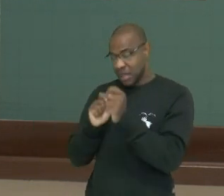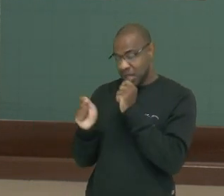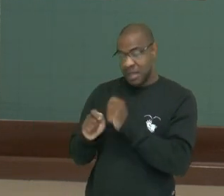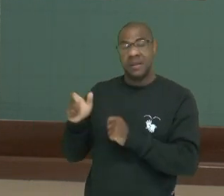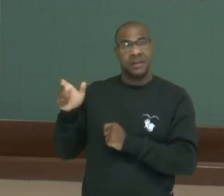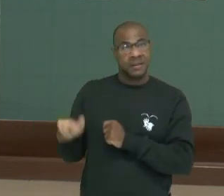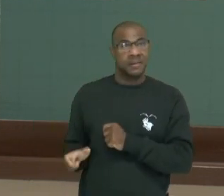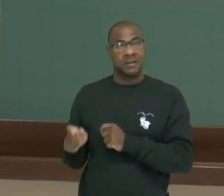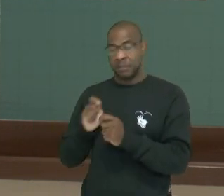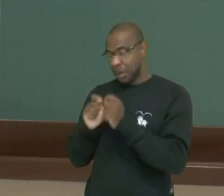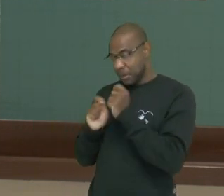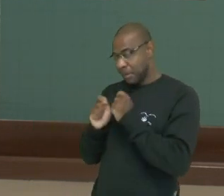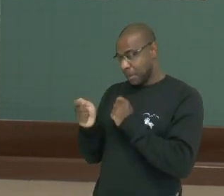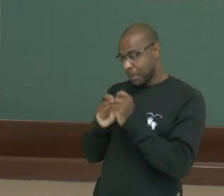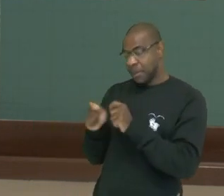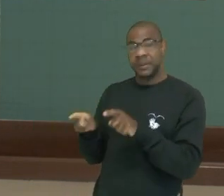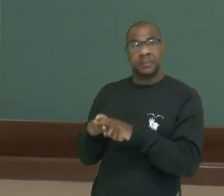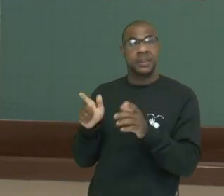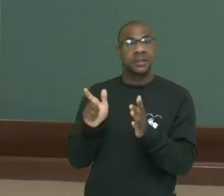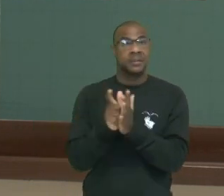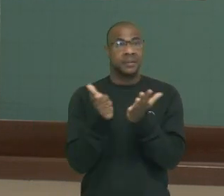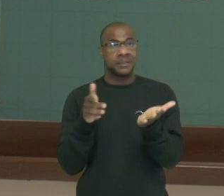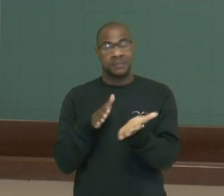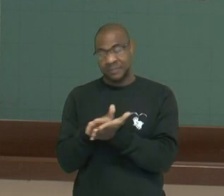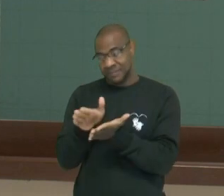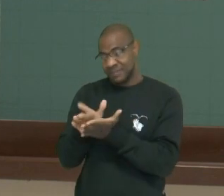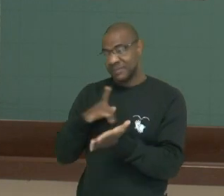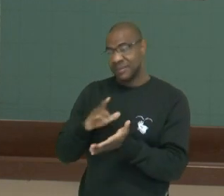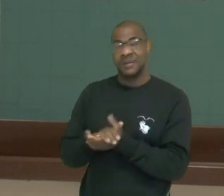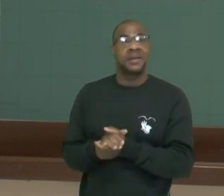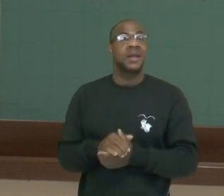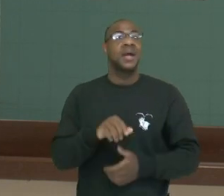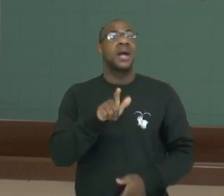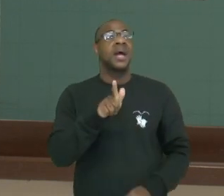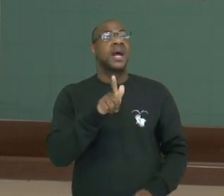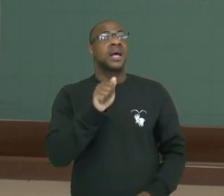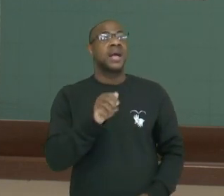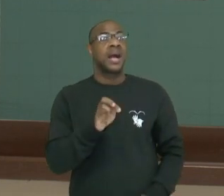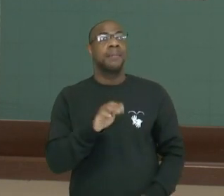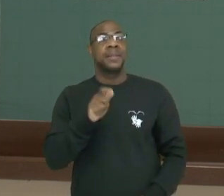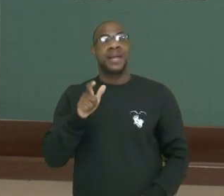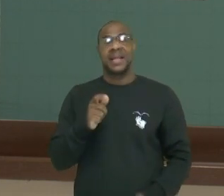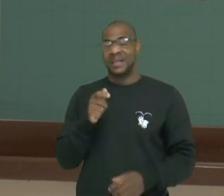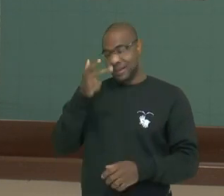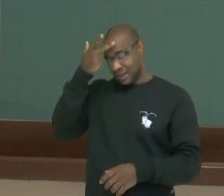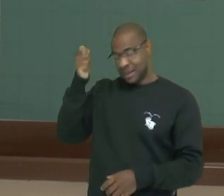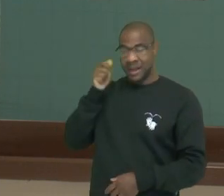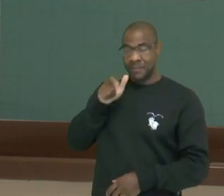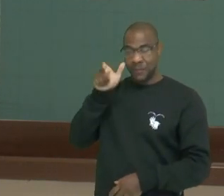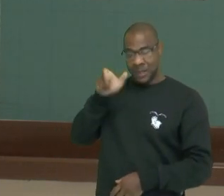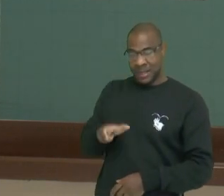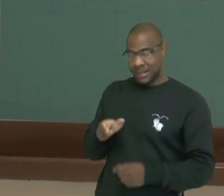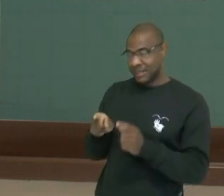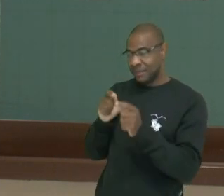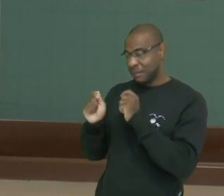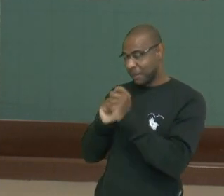é uma entrevista impressa, nós temos a Gabriela Andrade, que entrevistou o Fernando